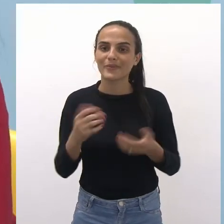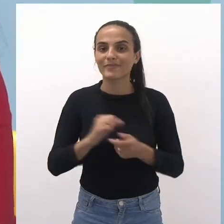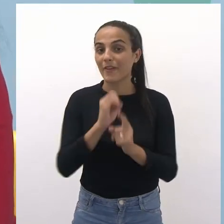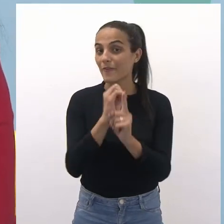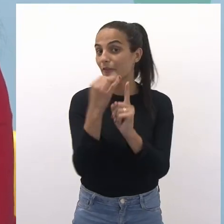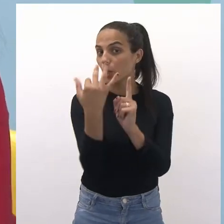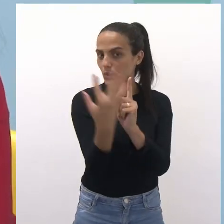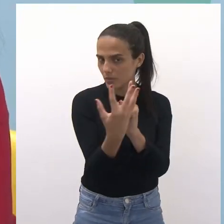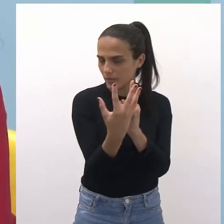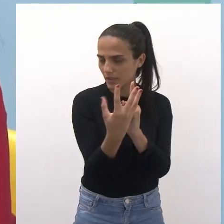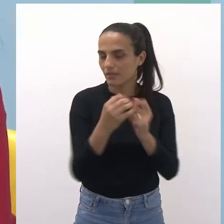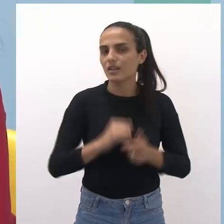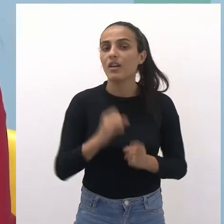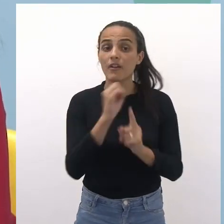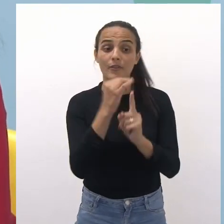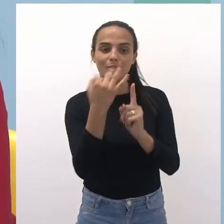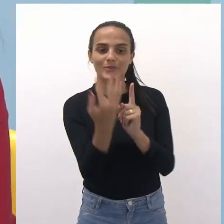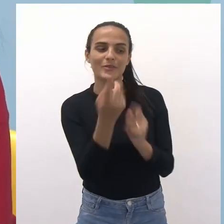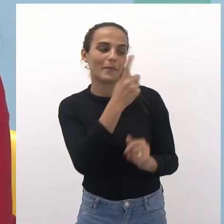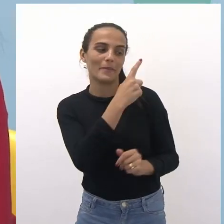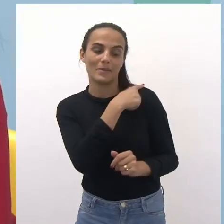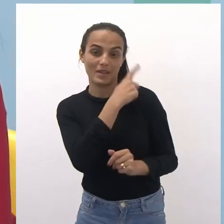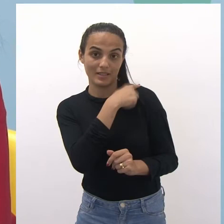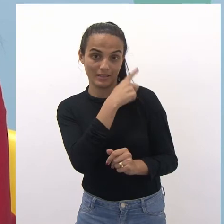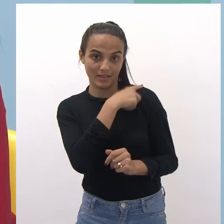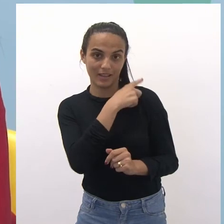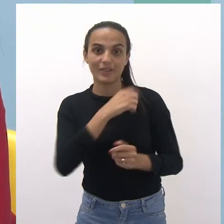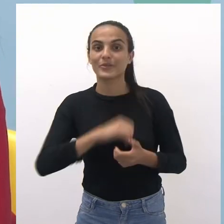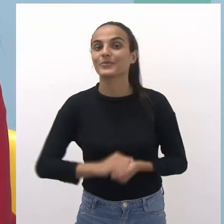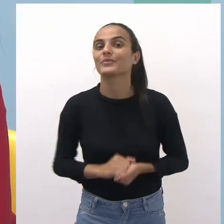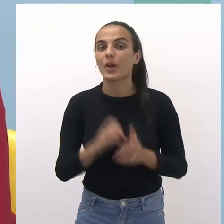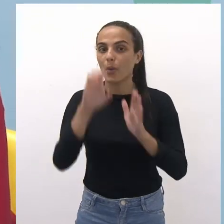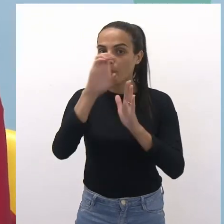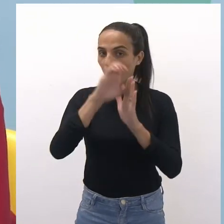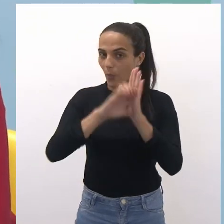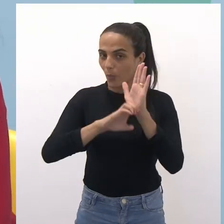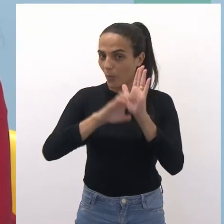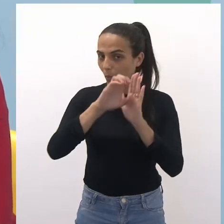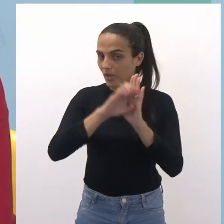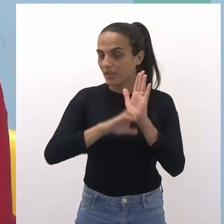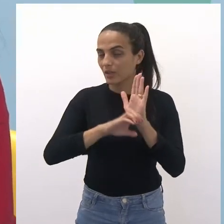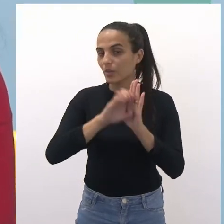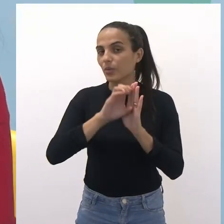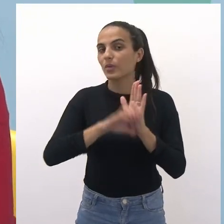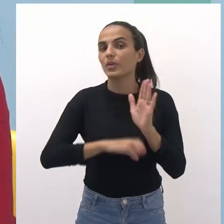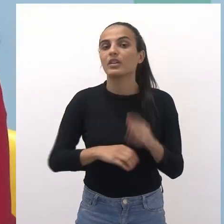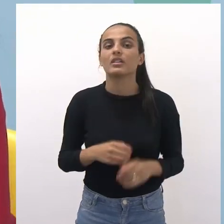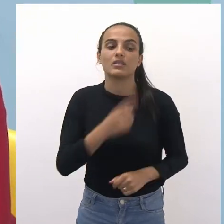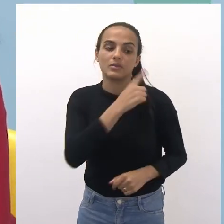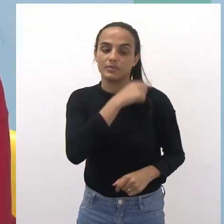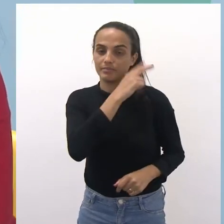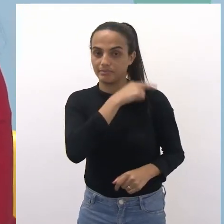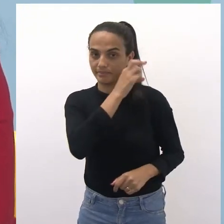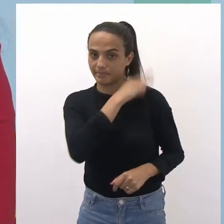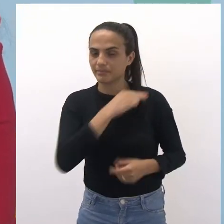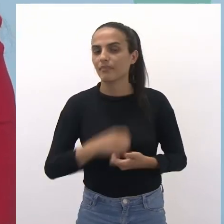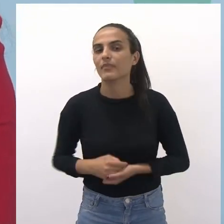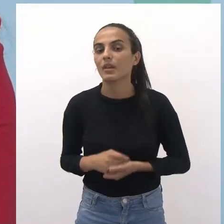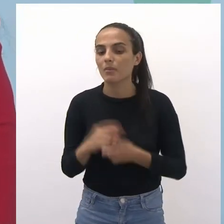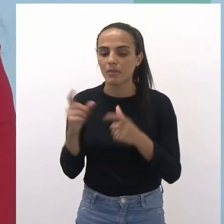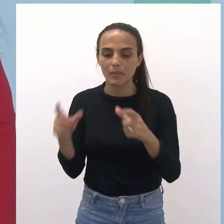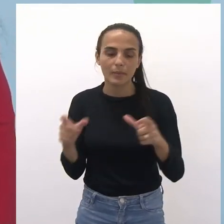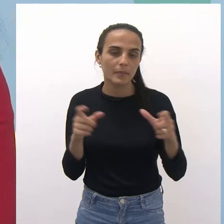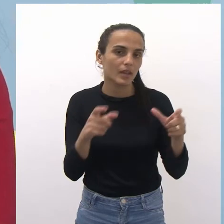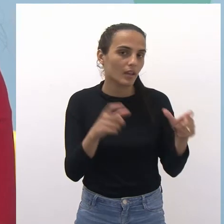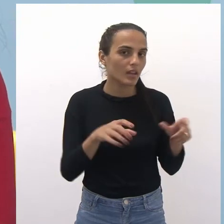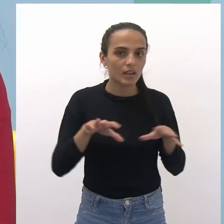filosofia. Filosofia, primeira série do ensino médio, né? O currículo do ensino médio. Lembra que eu falei dos momentos, a importância de trabalhar